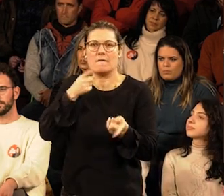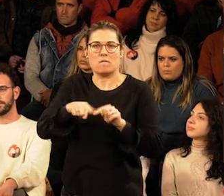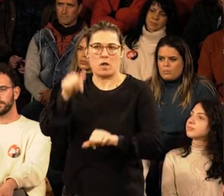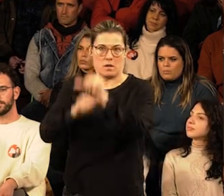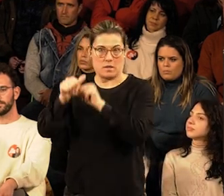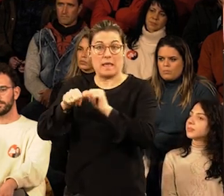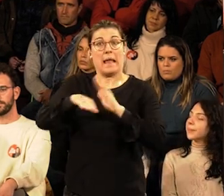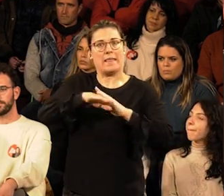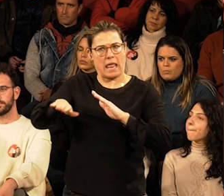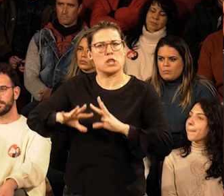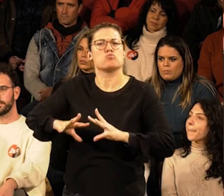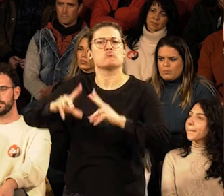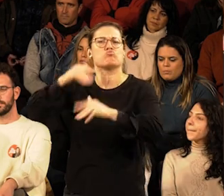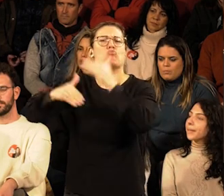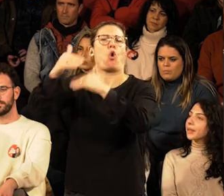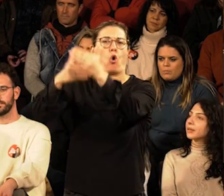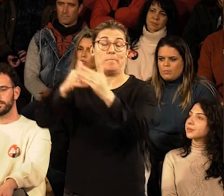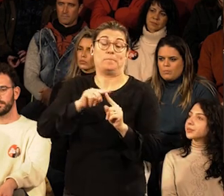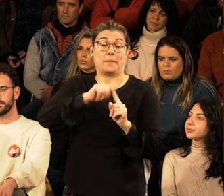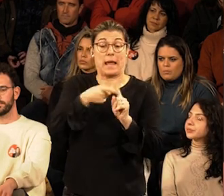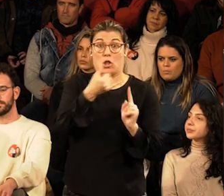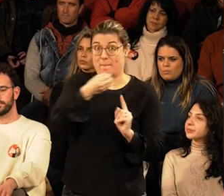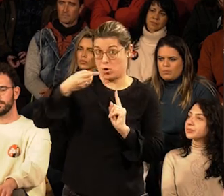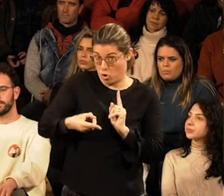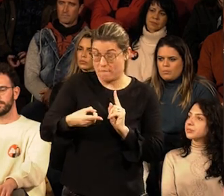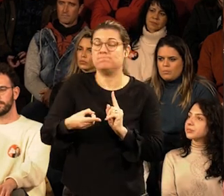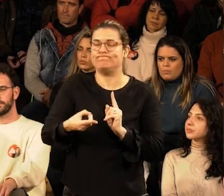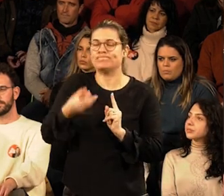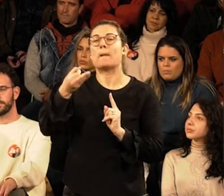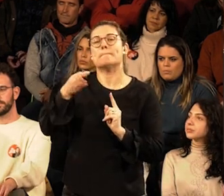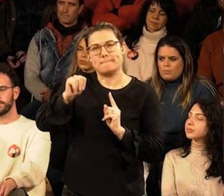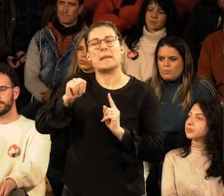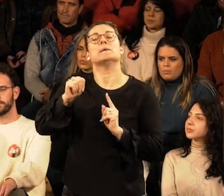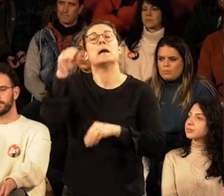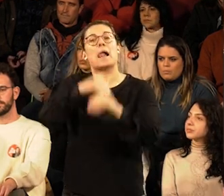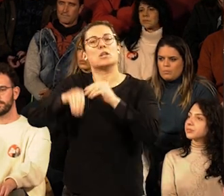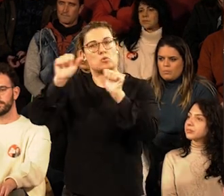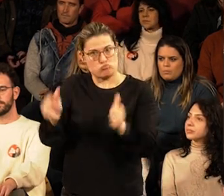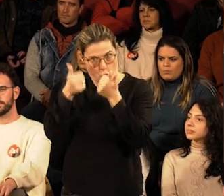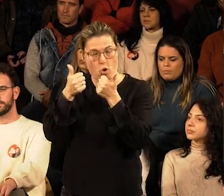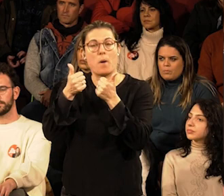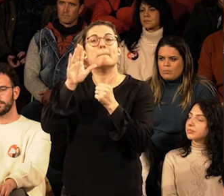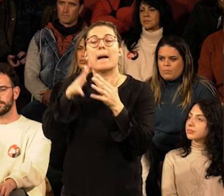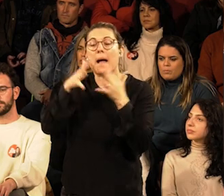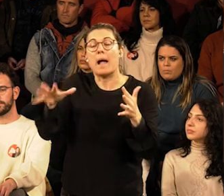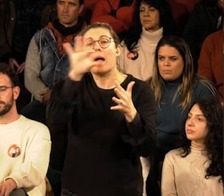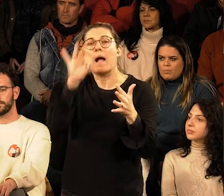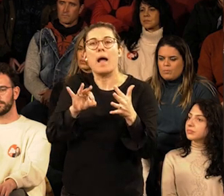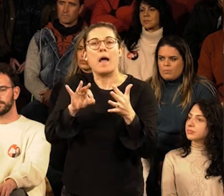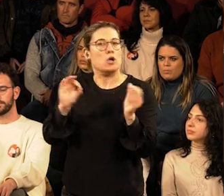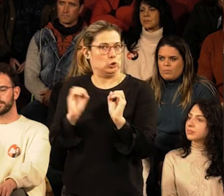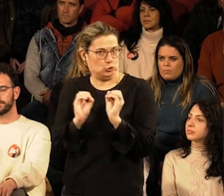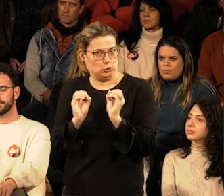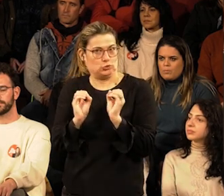direita avançar em 2009 PS G eleções já sem maioria absoluta